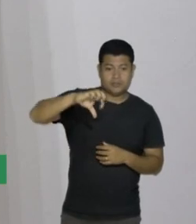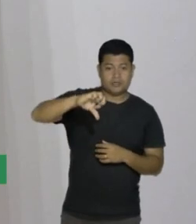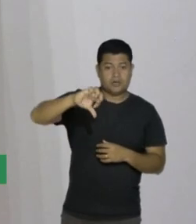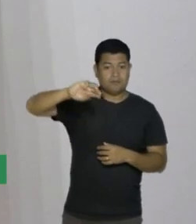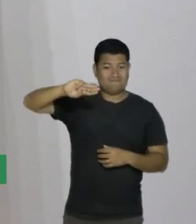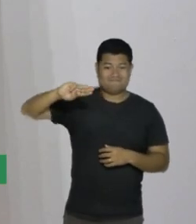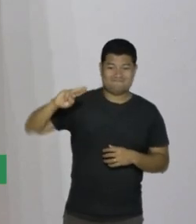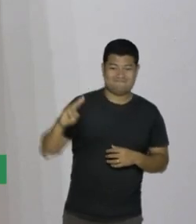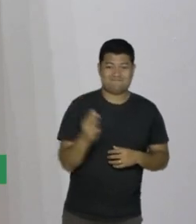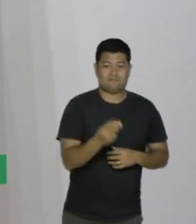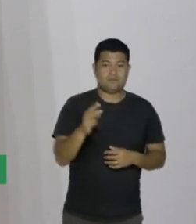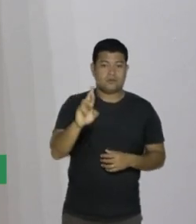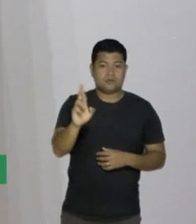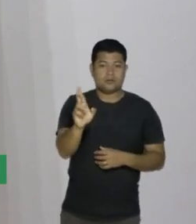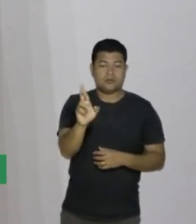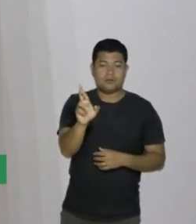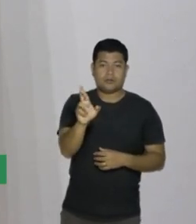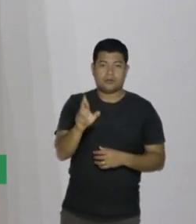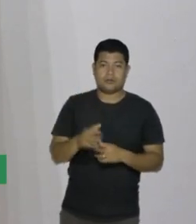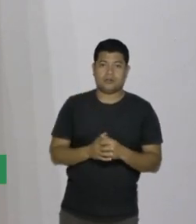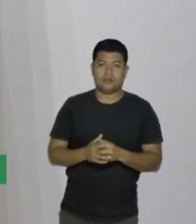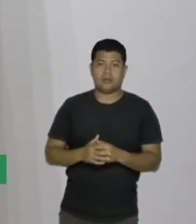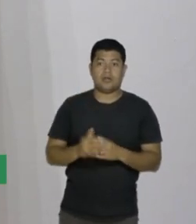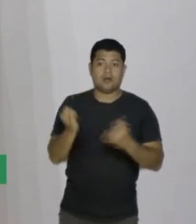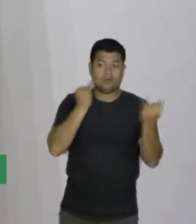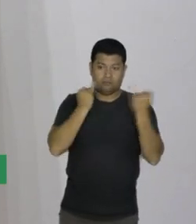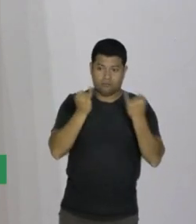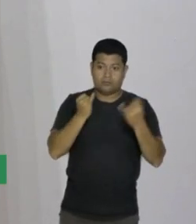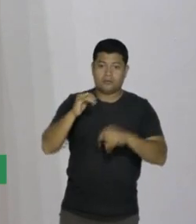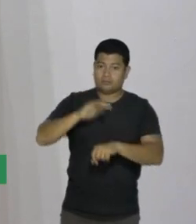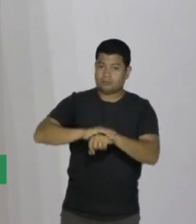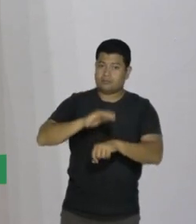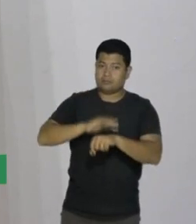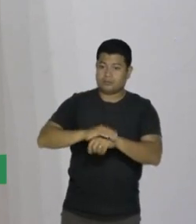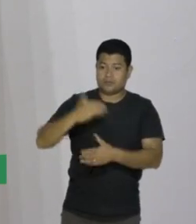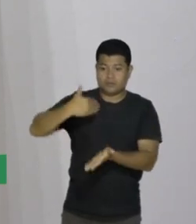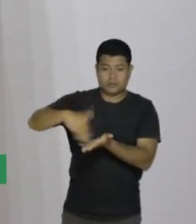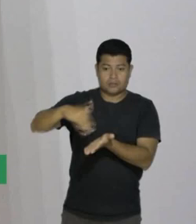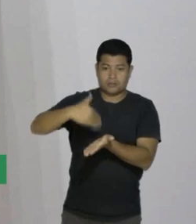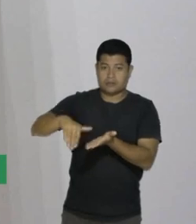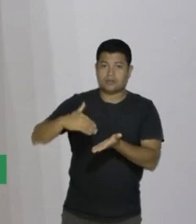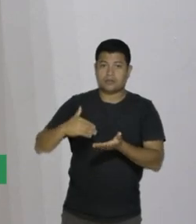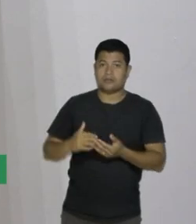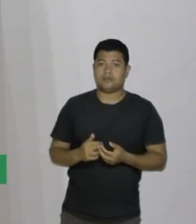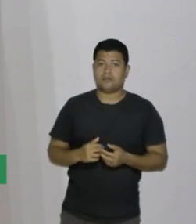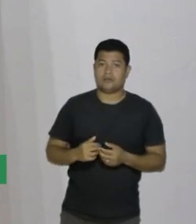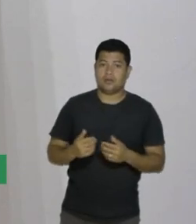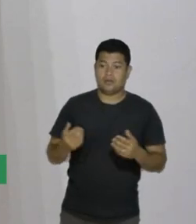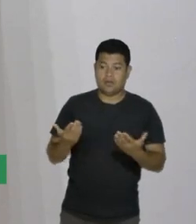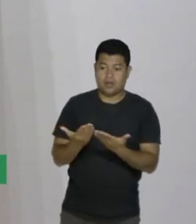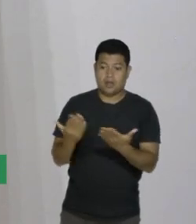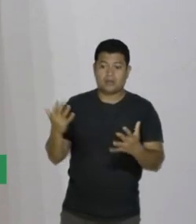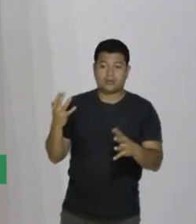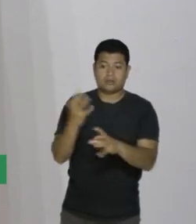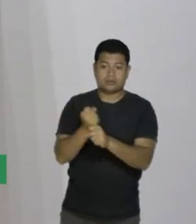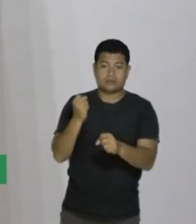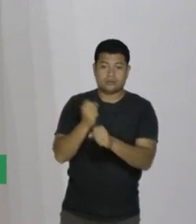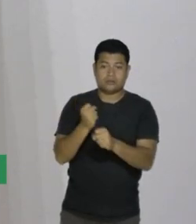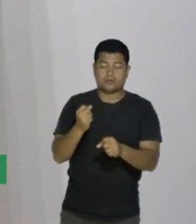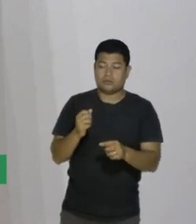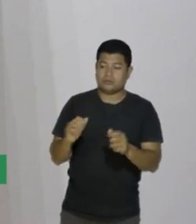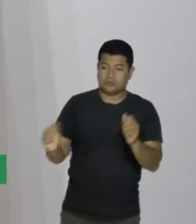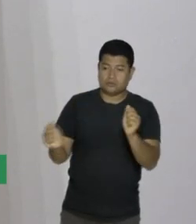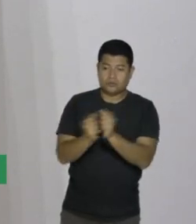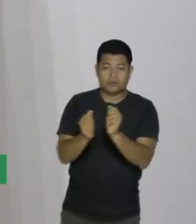segundo o controle segundo informação da secretaria capital da junto ao cruzamento de contas no Tribunal de Contas 19